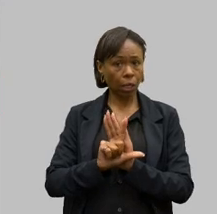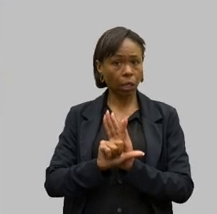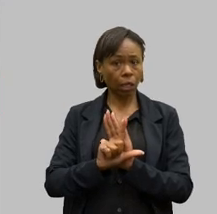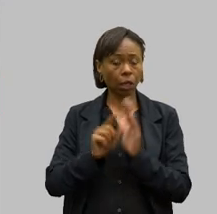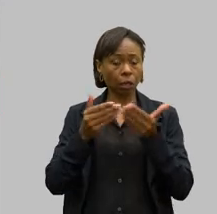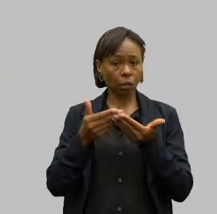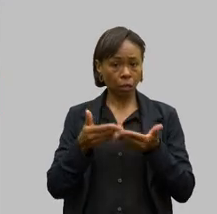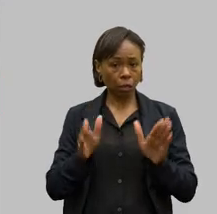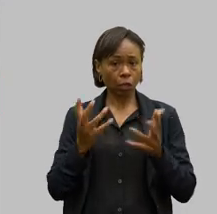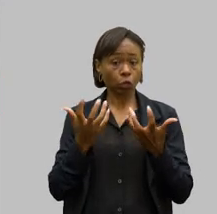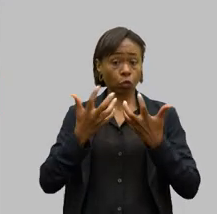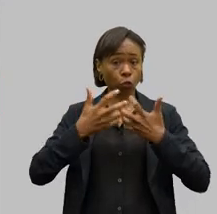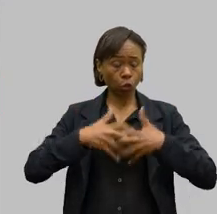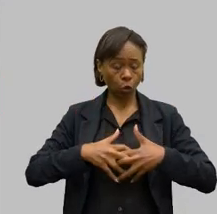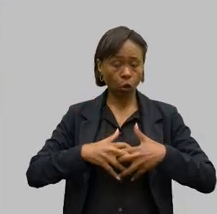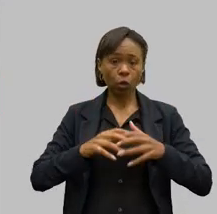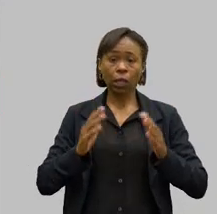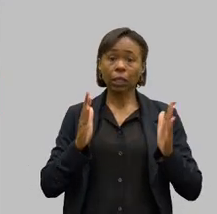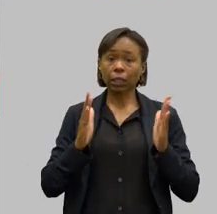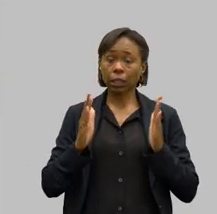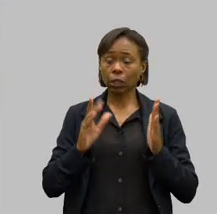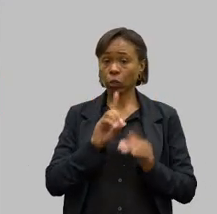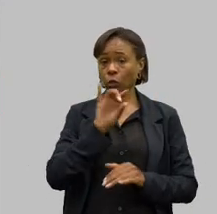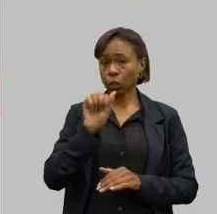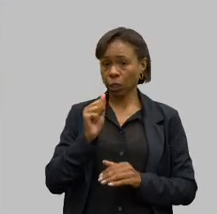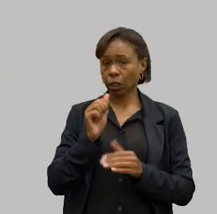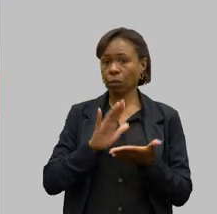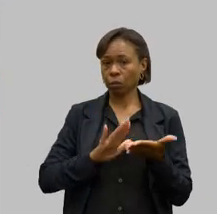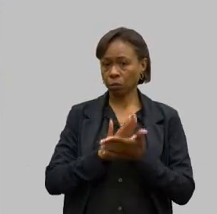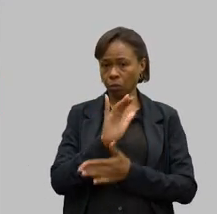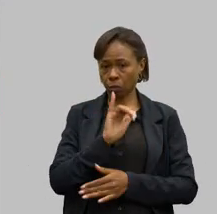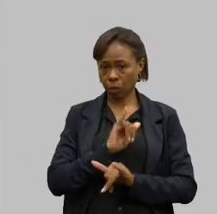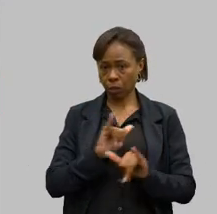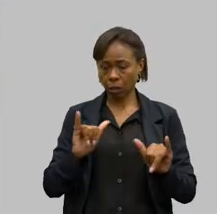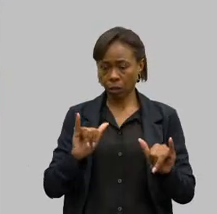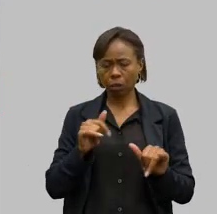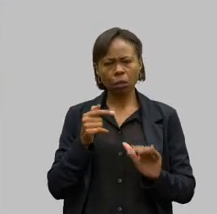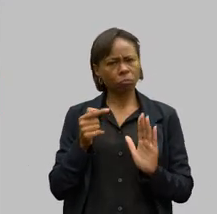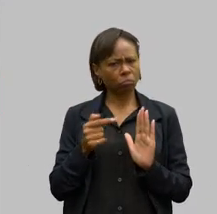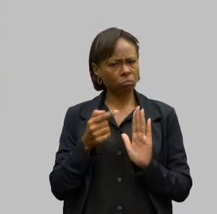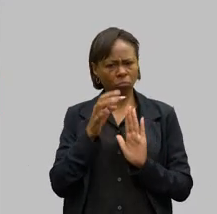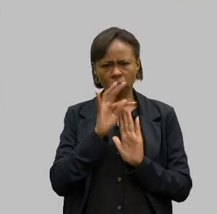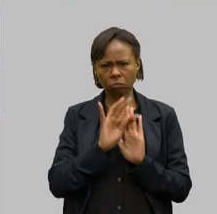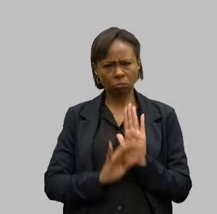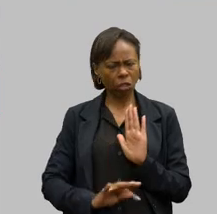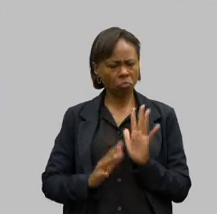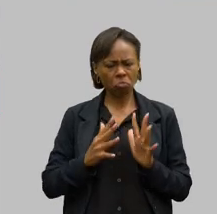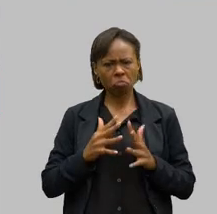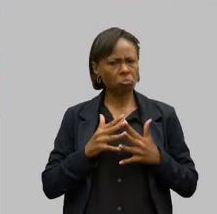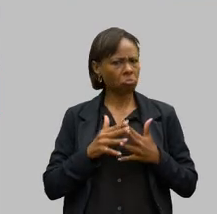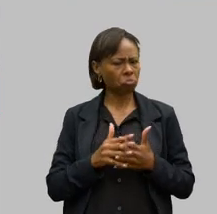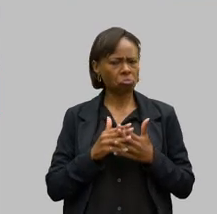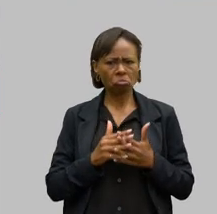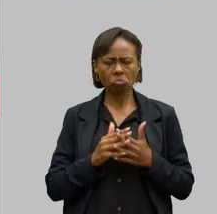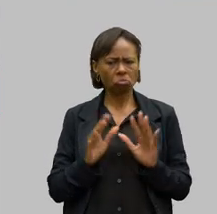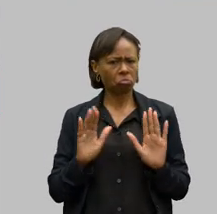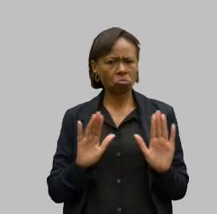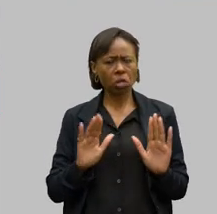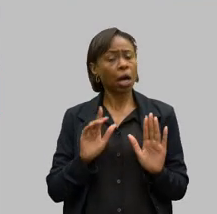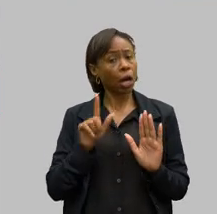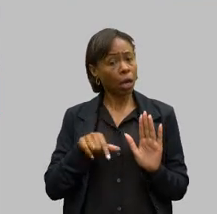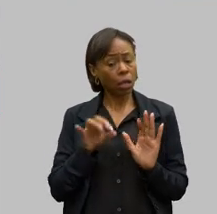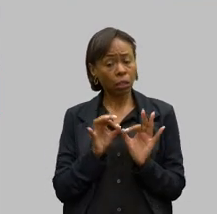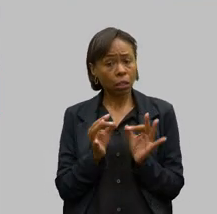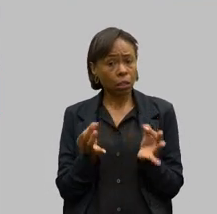publicação. Como o senhor pode ver, secretário, não é nenhum bicho de sete cabeças, é um projeto extremamente simples